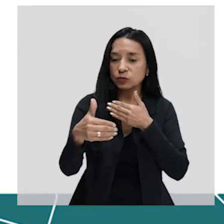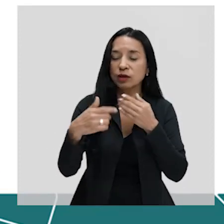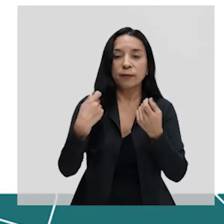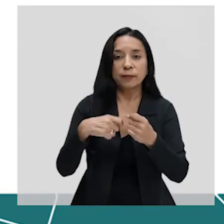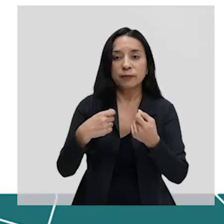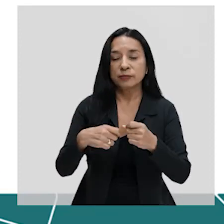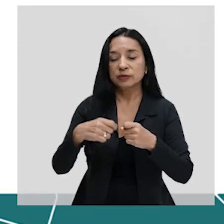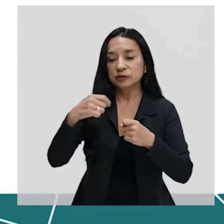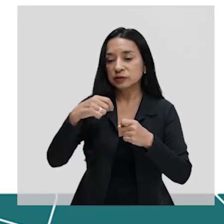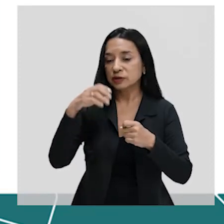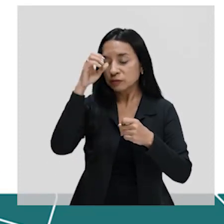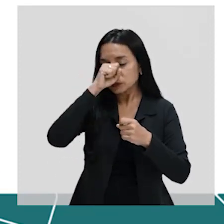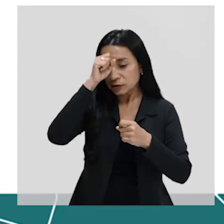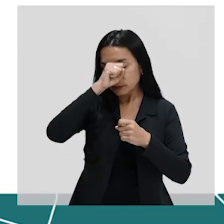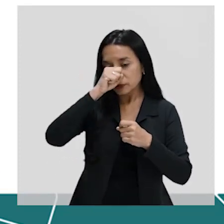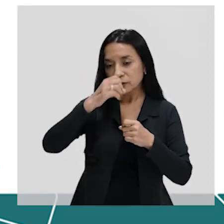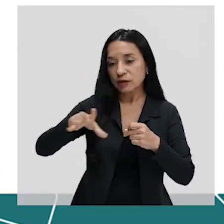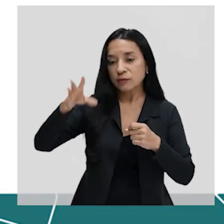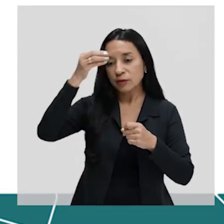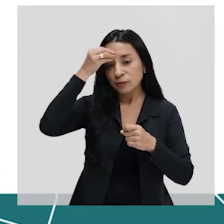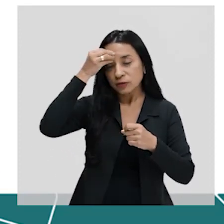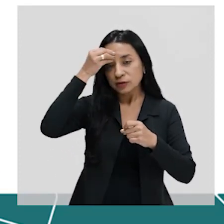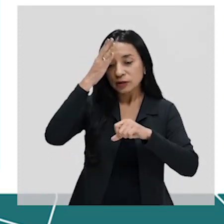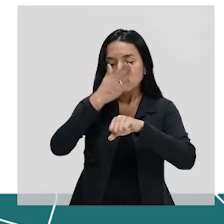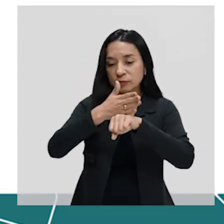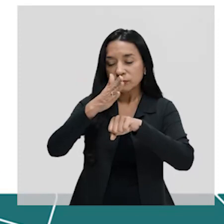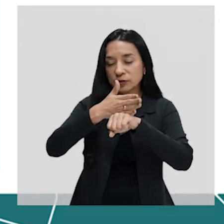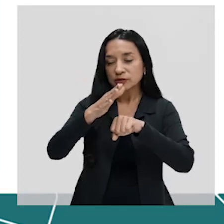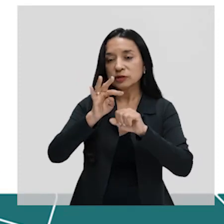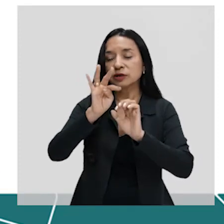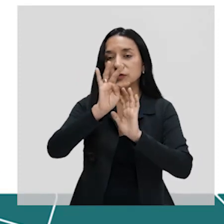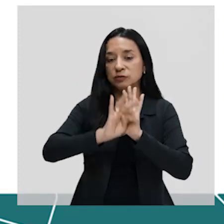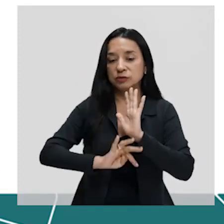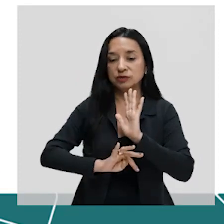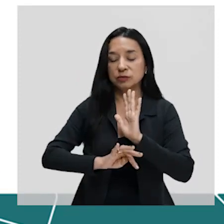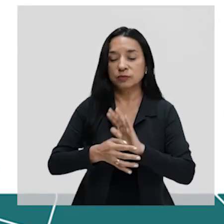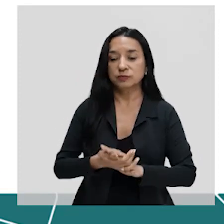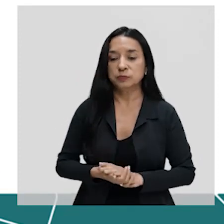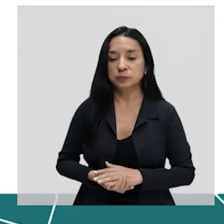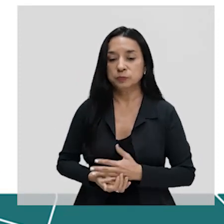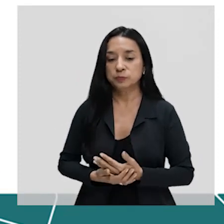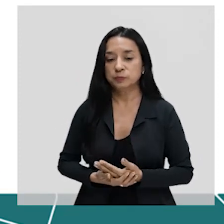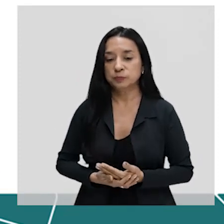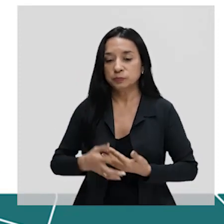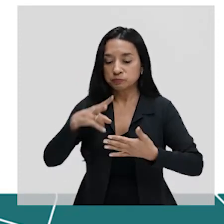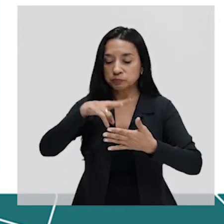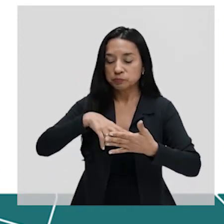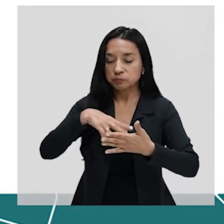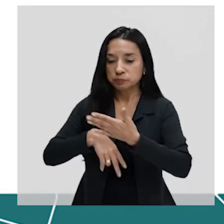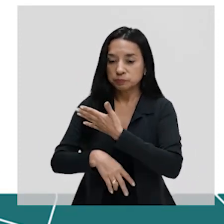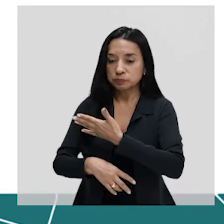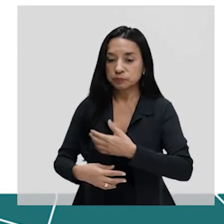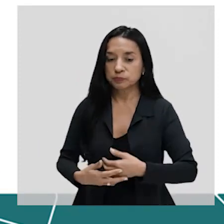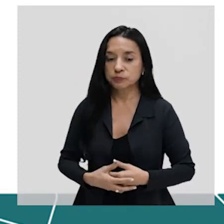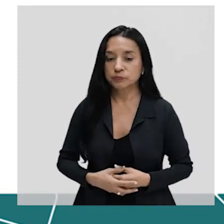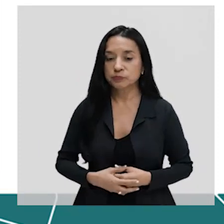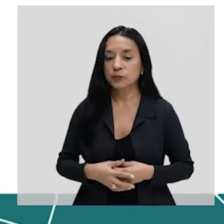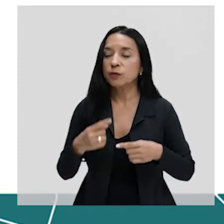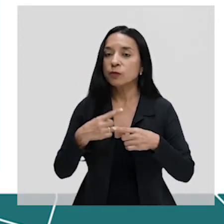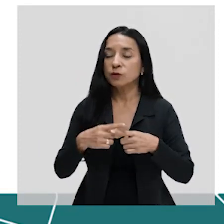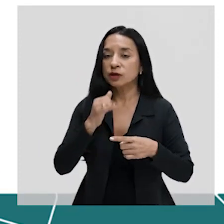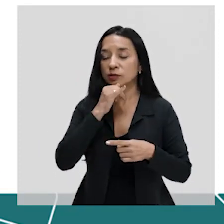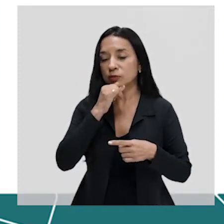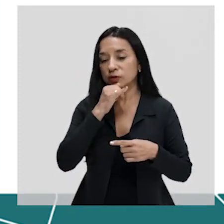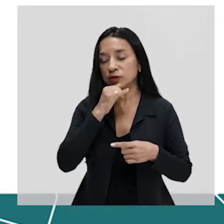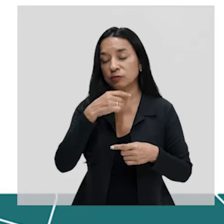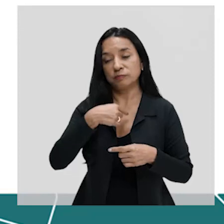aprender, memorizar e exercitar nos textos. O verbo existir, por sua vez, não é impessoal, porque eu posso dizer que